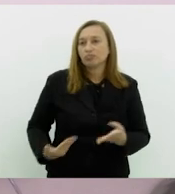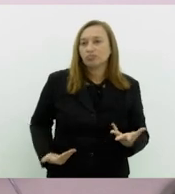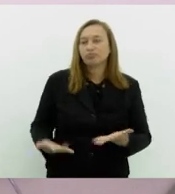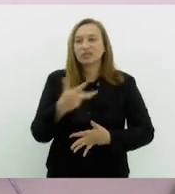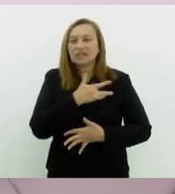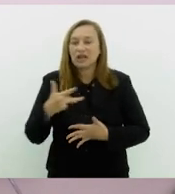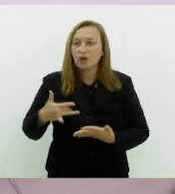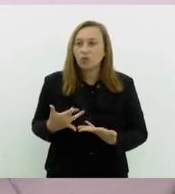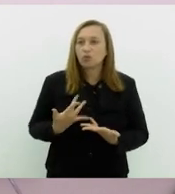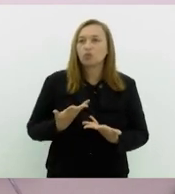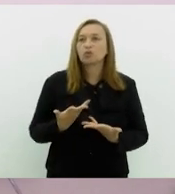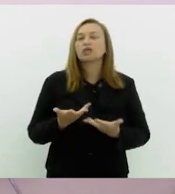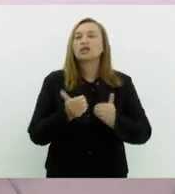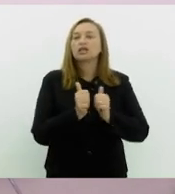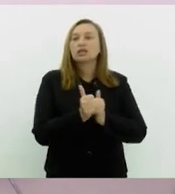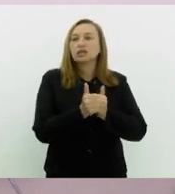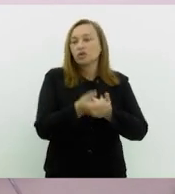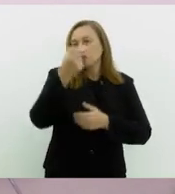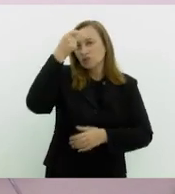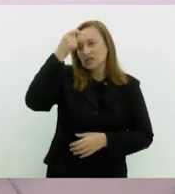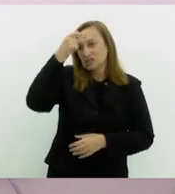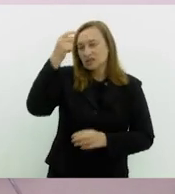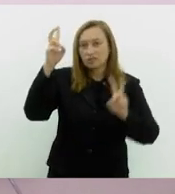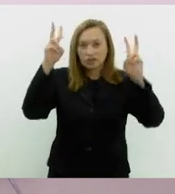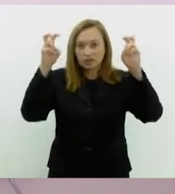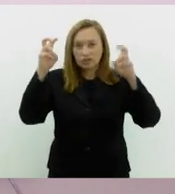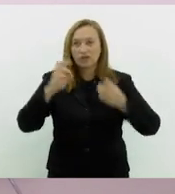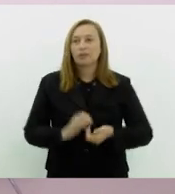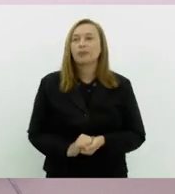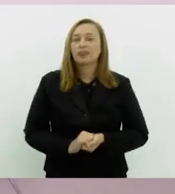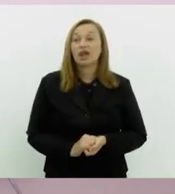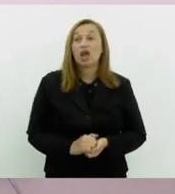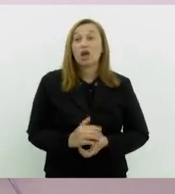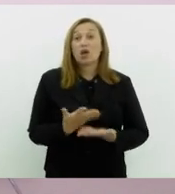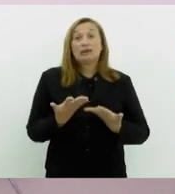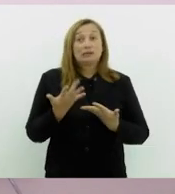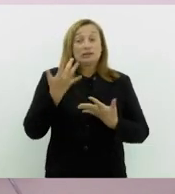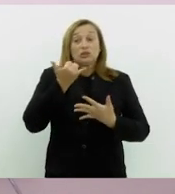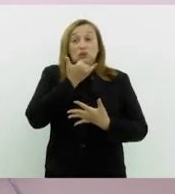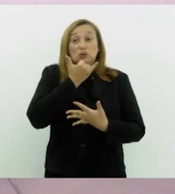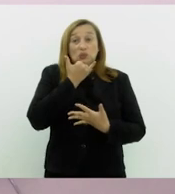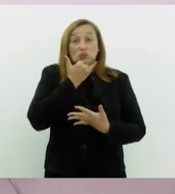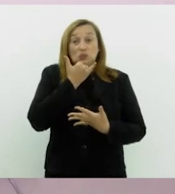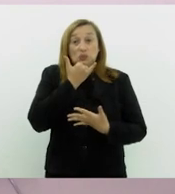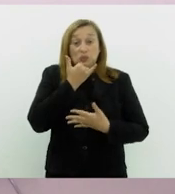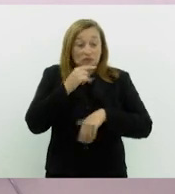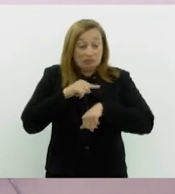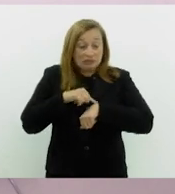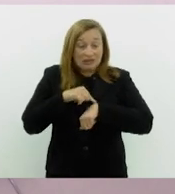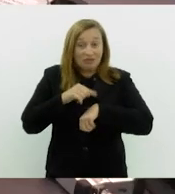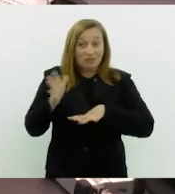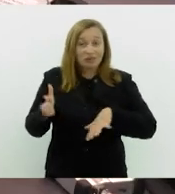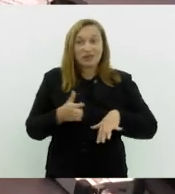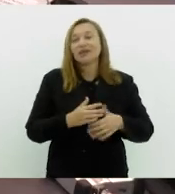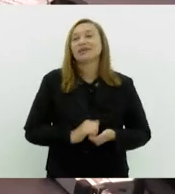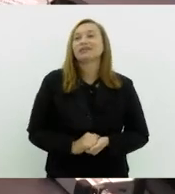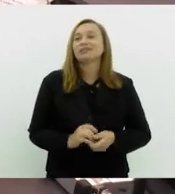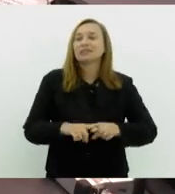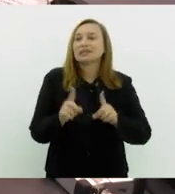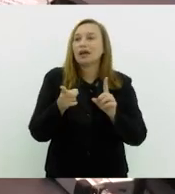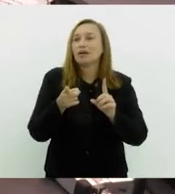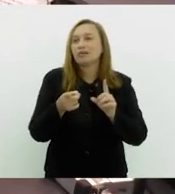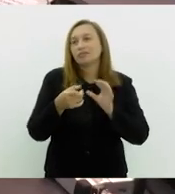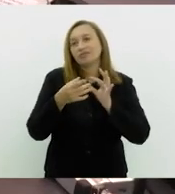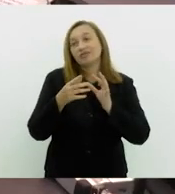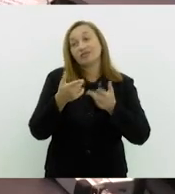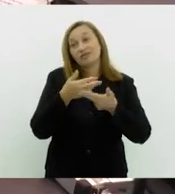e campanhas de conscientização sobre a temática. Bom, gente, acho que desculpa se eu passei o tempo, Renata, mas é que é muita